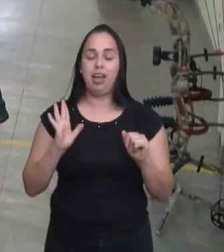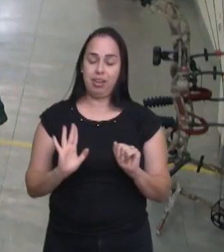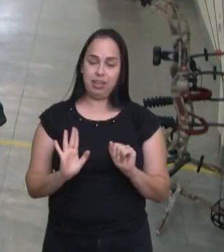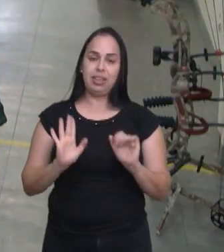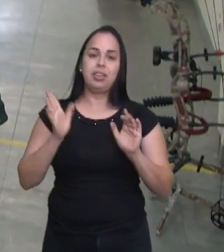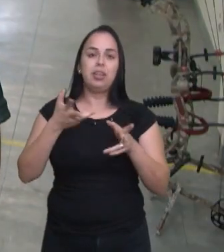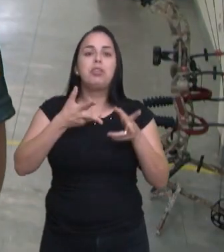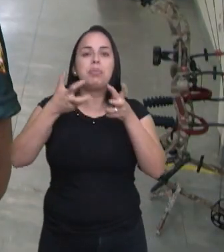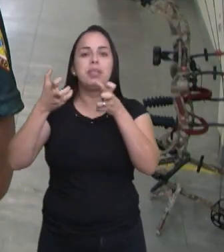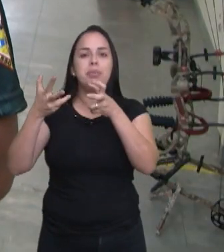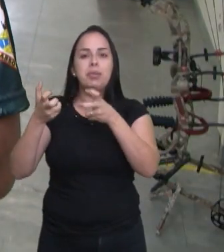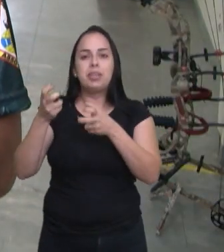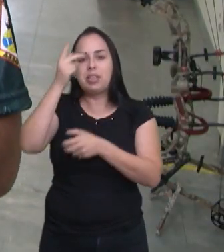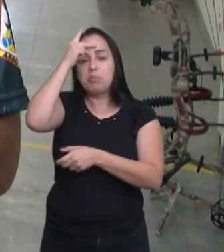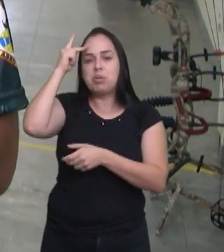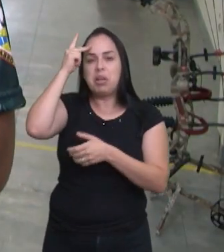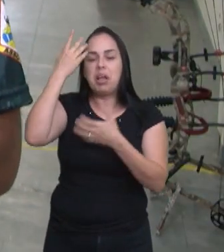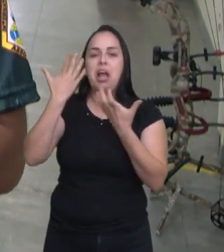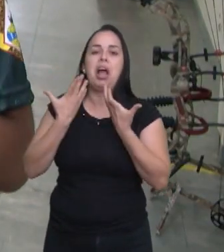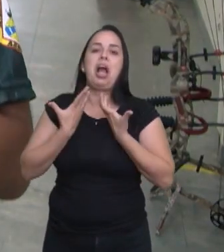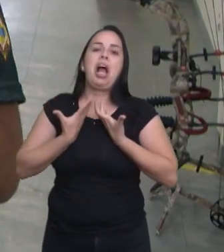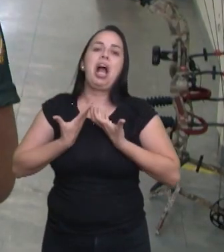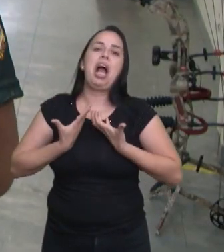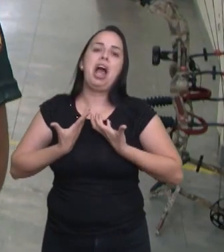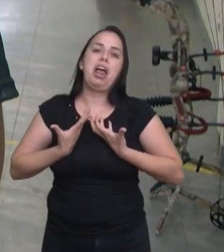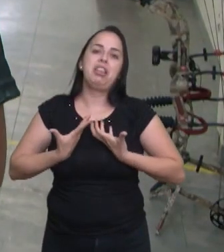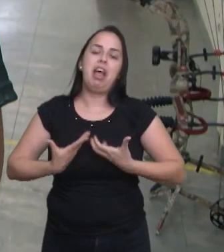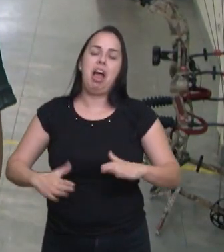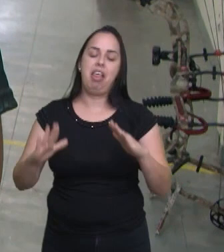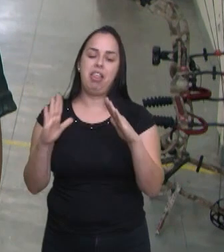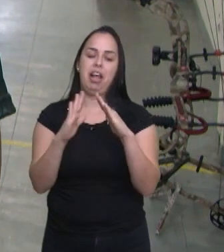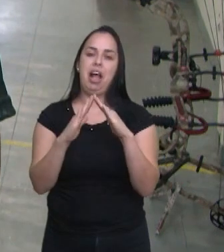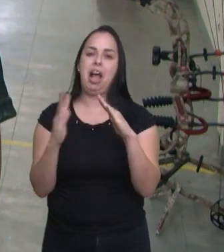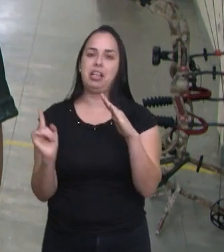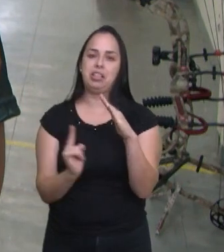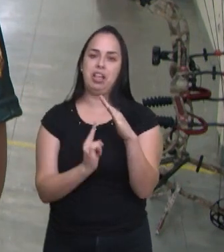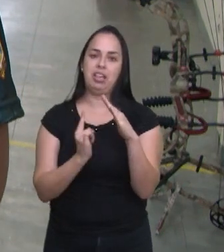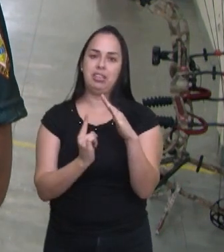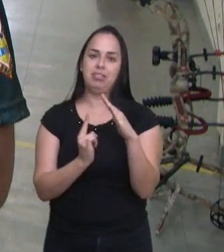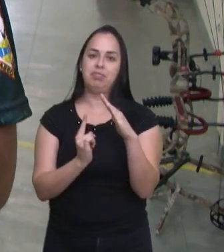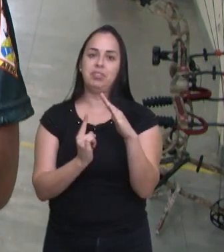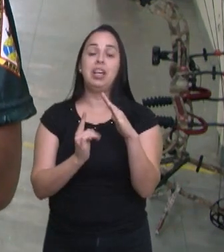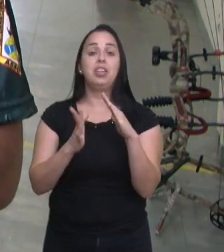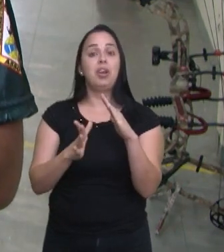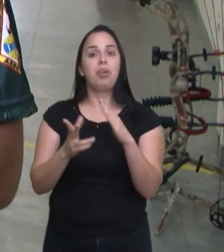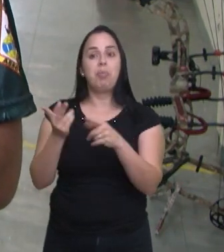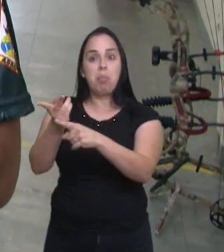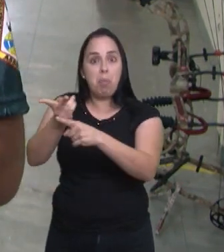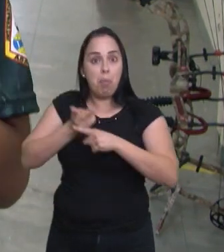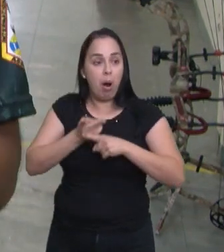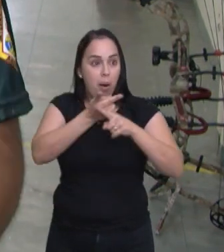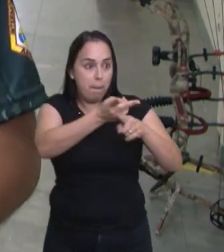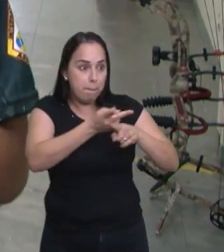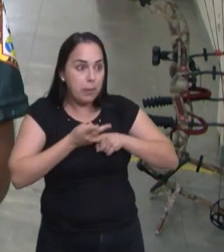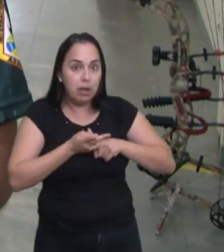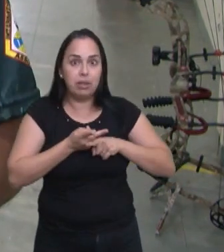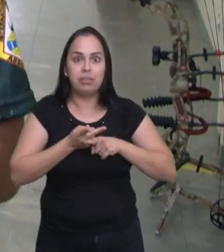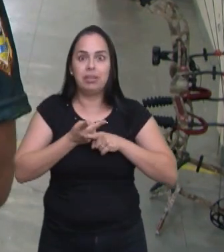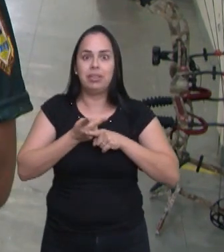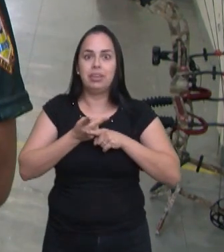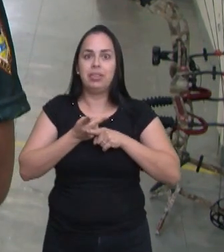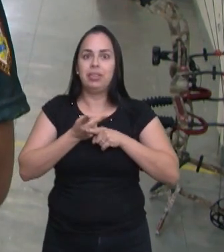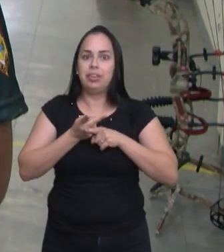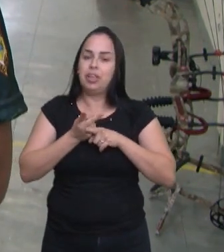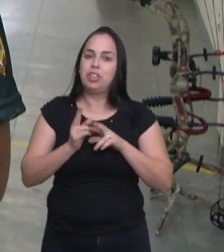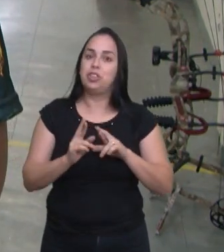coisa que a gente percebeu, que as pessoas cansaram de ficar dentro de casa, né, e começaram a buscar alguma